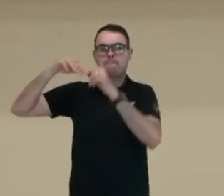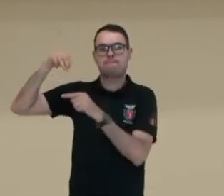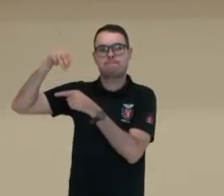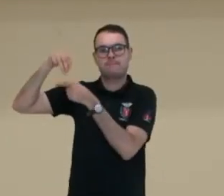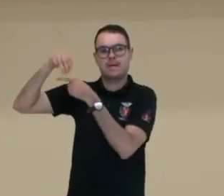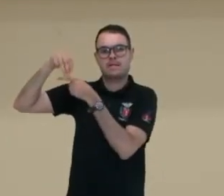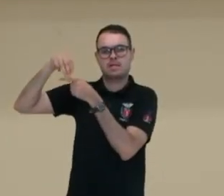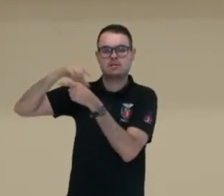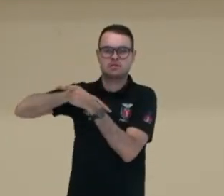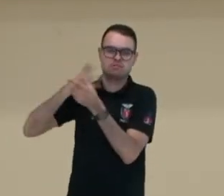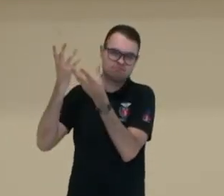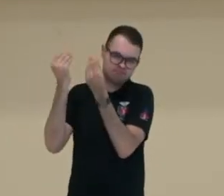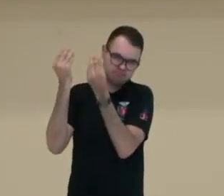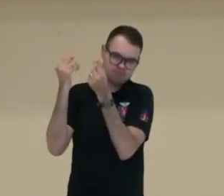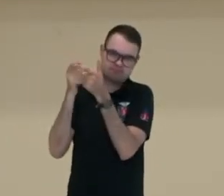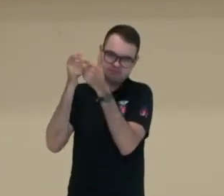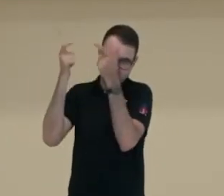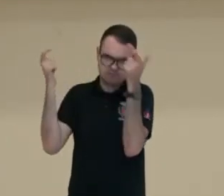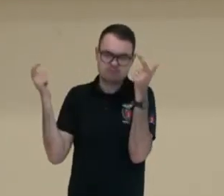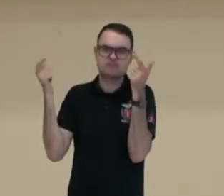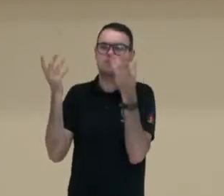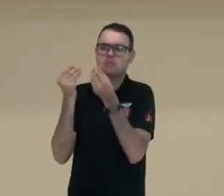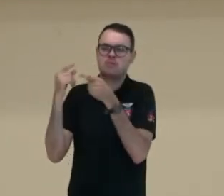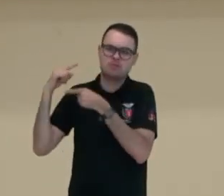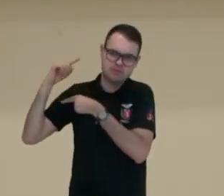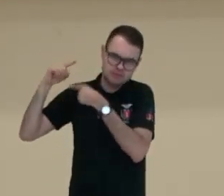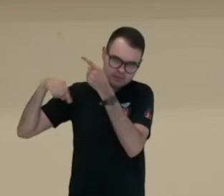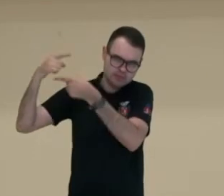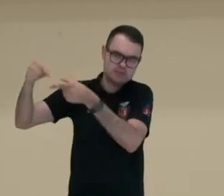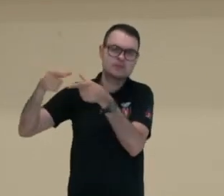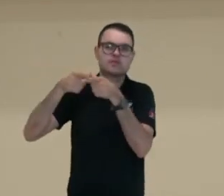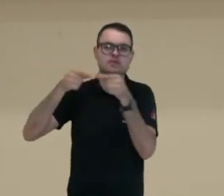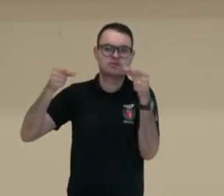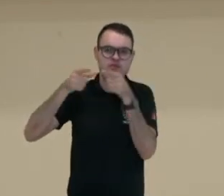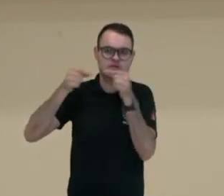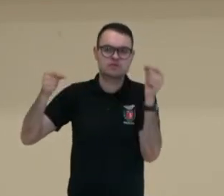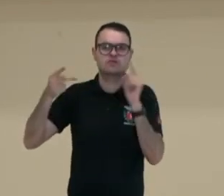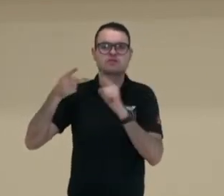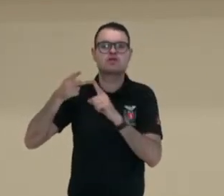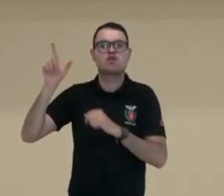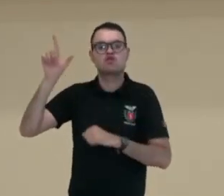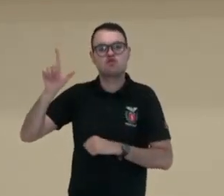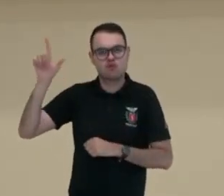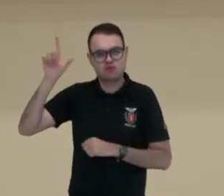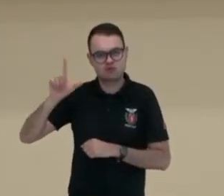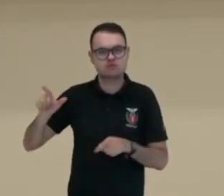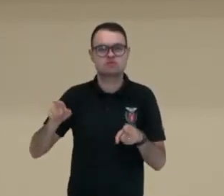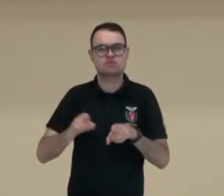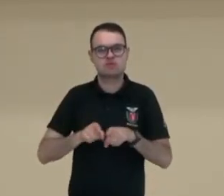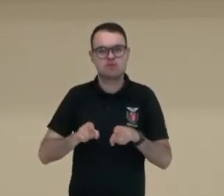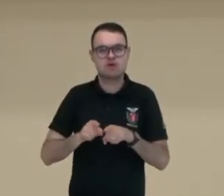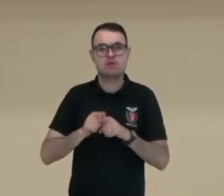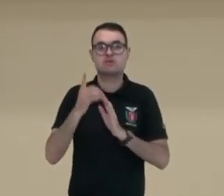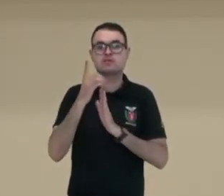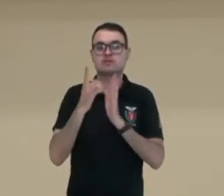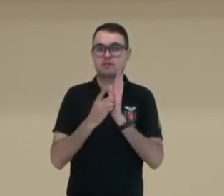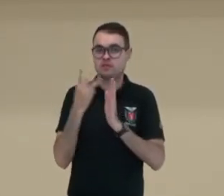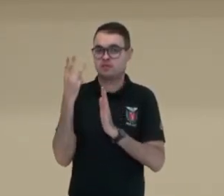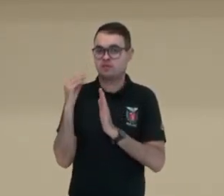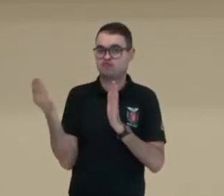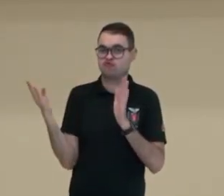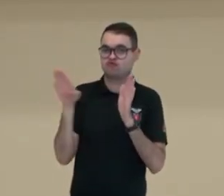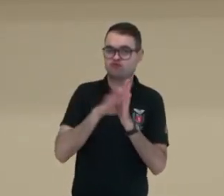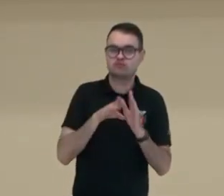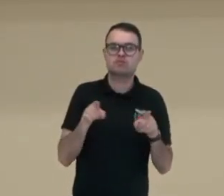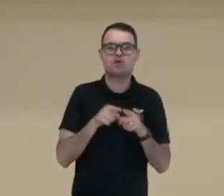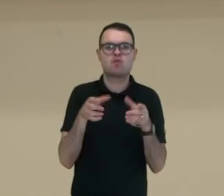um grande número de descendentes de japoneses, Londrina, como também depois ali na década de 30 chegam também